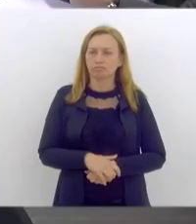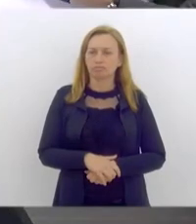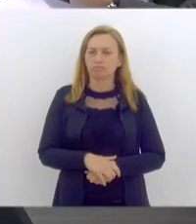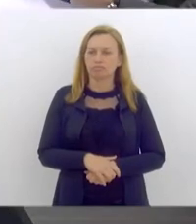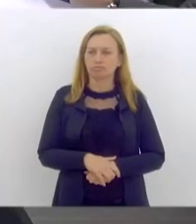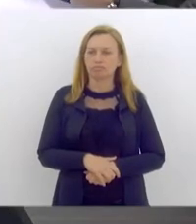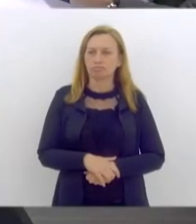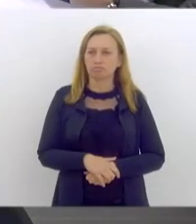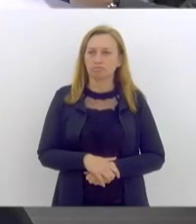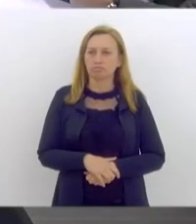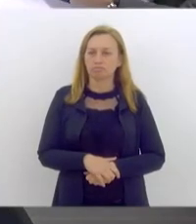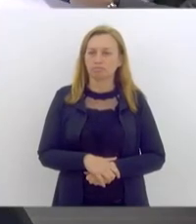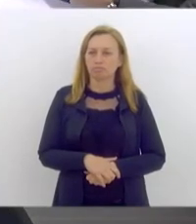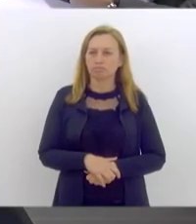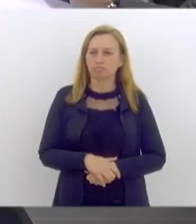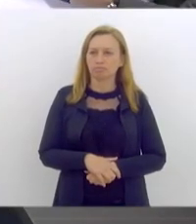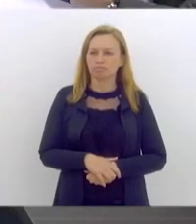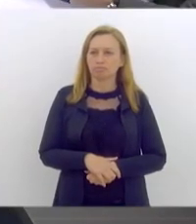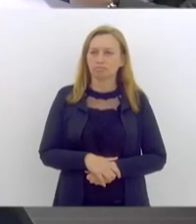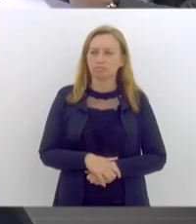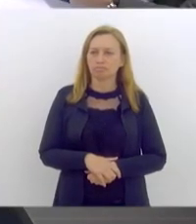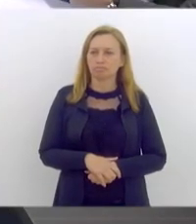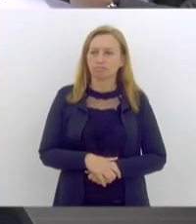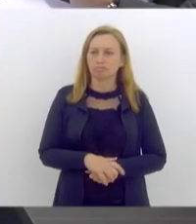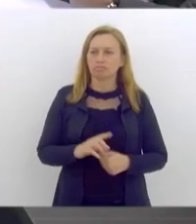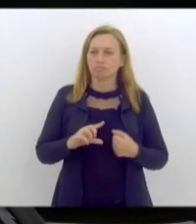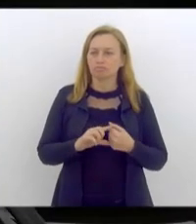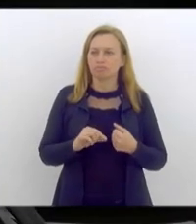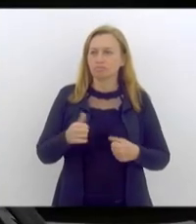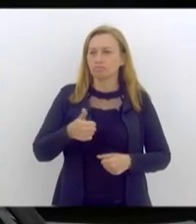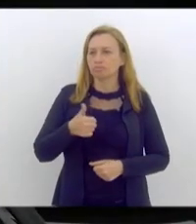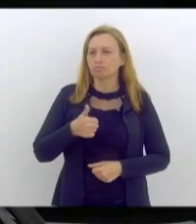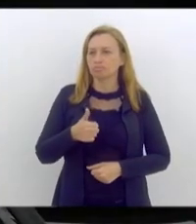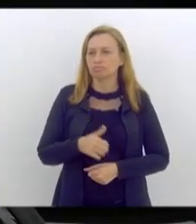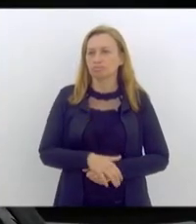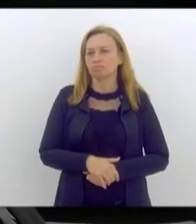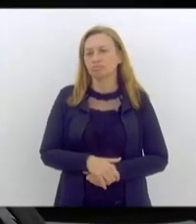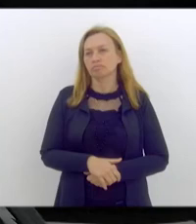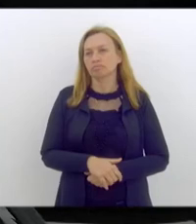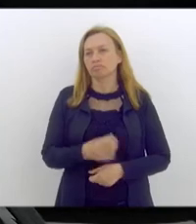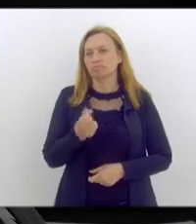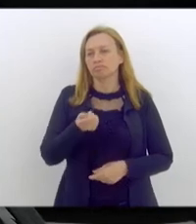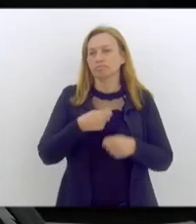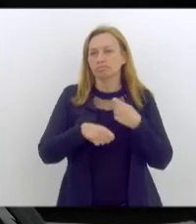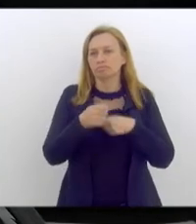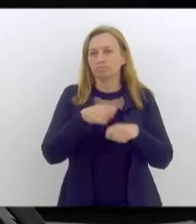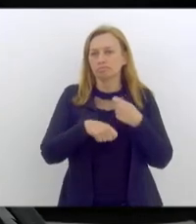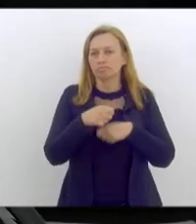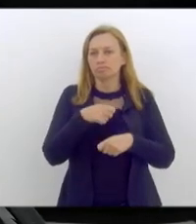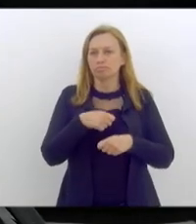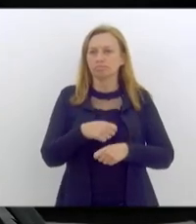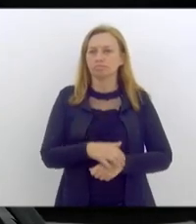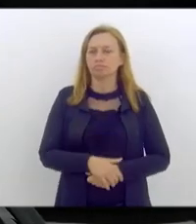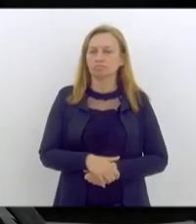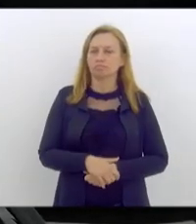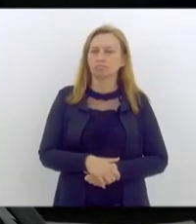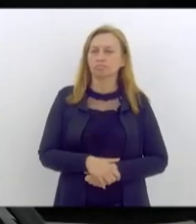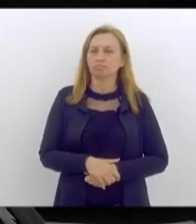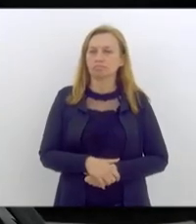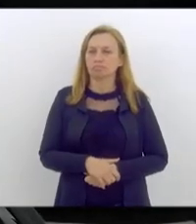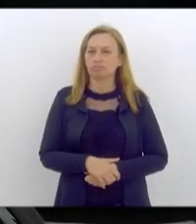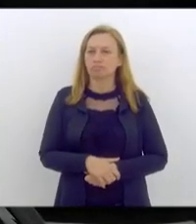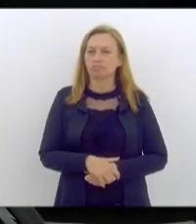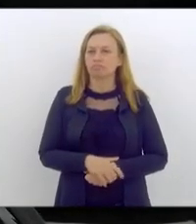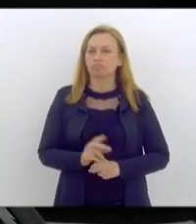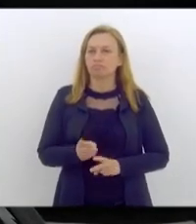não é só só ver a sua do artigo primeiro a sua posição sobre o artigo primeiro da economia é só para se manter a mesma ordem não